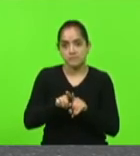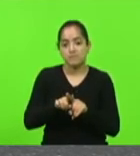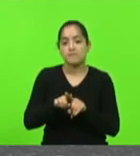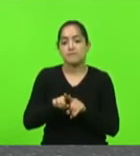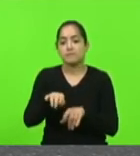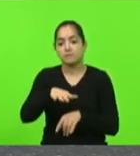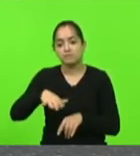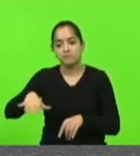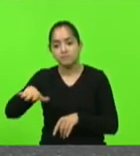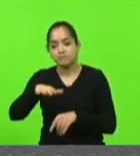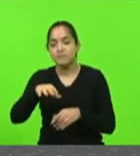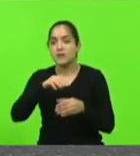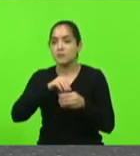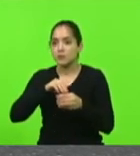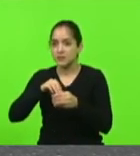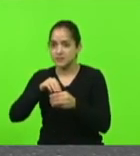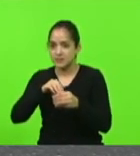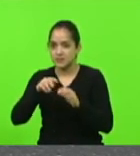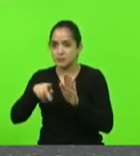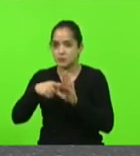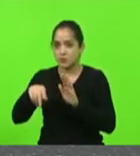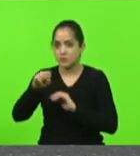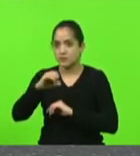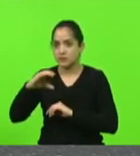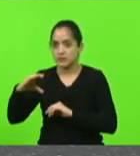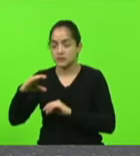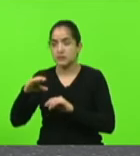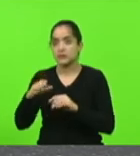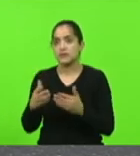em pequenos municípios de Santa Catarina, mas que...